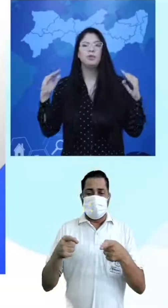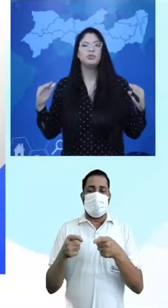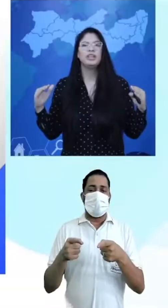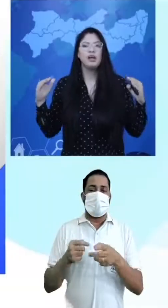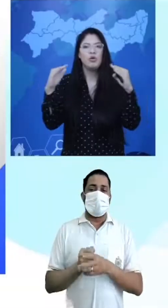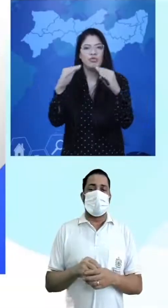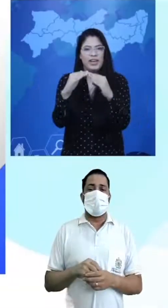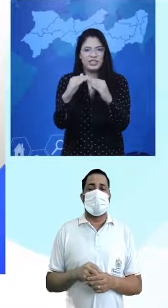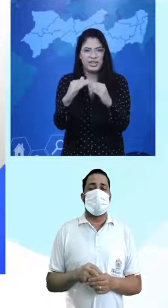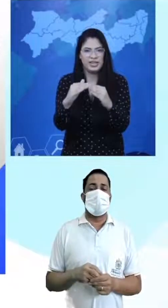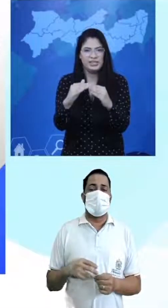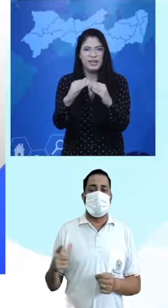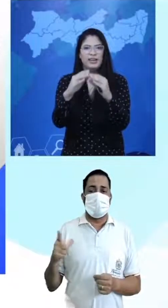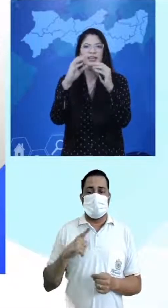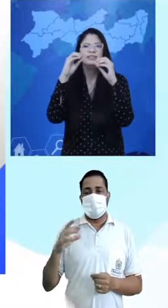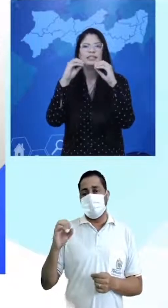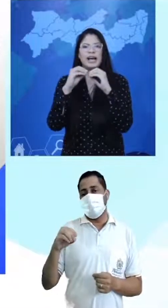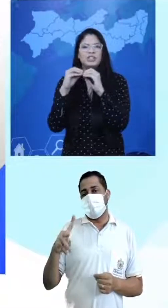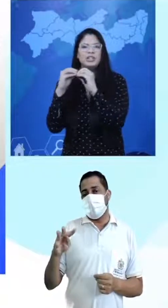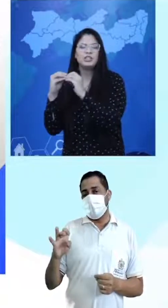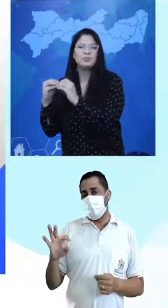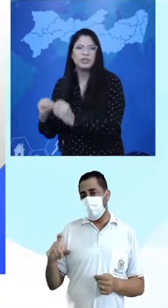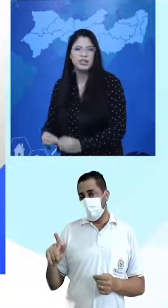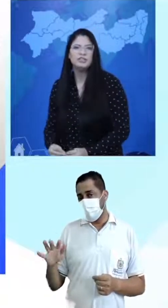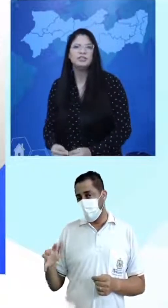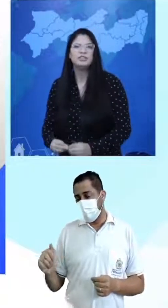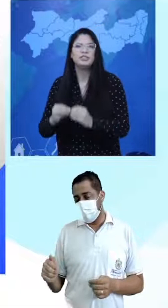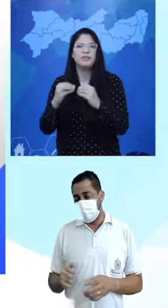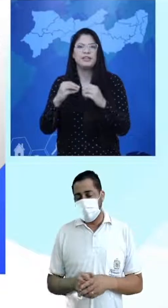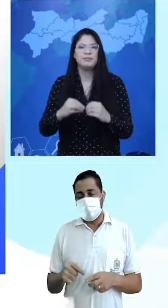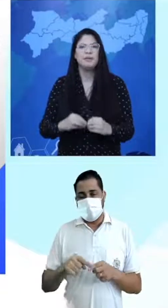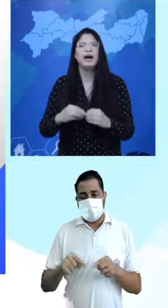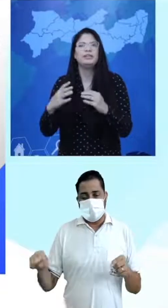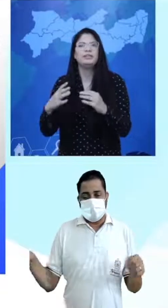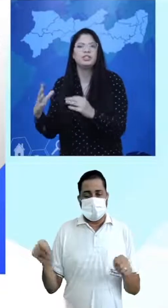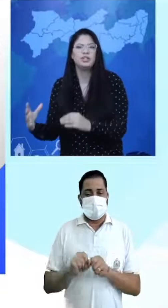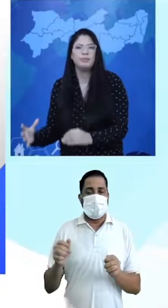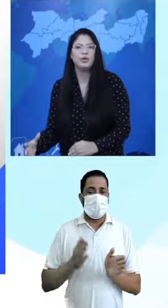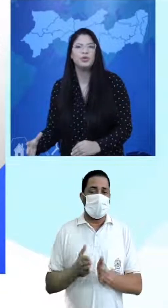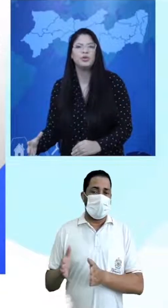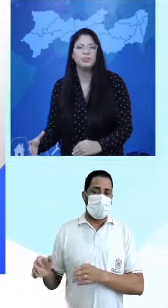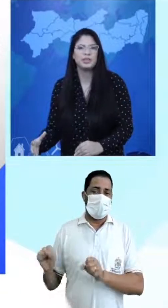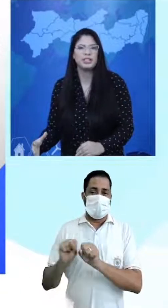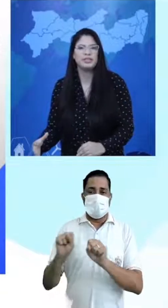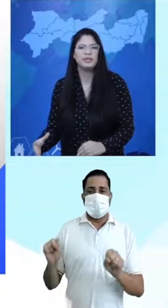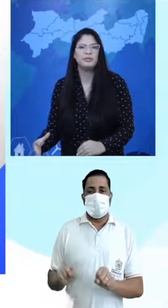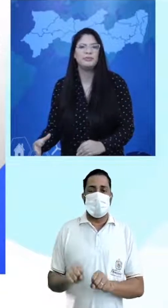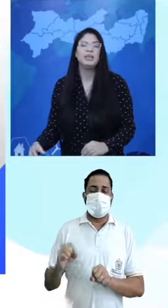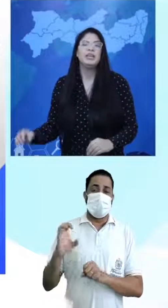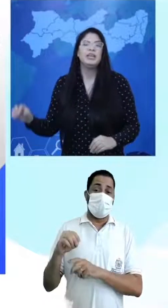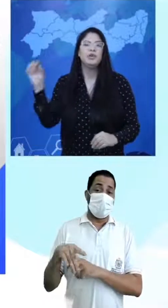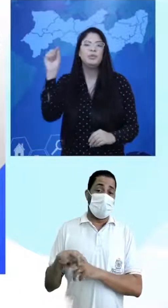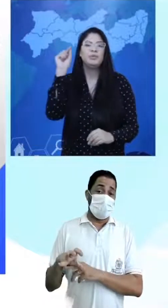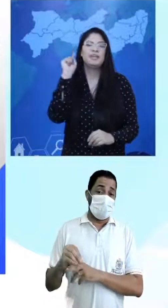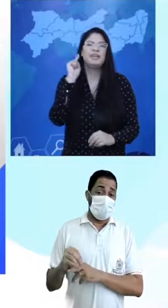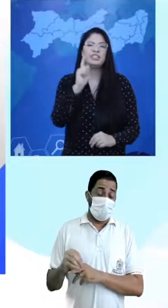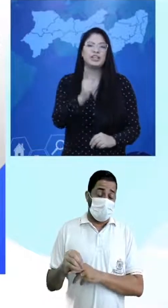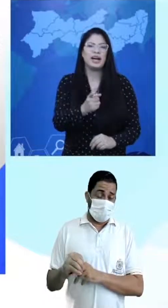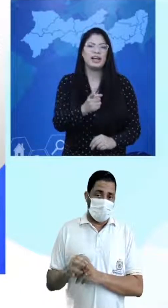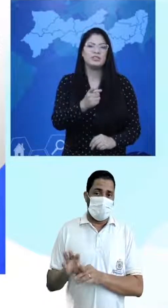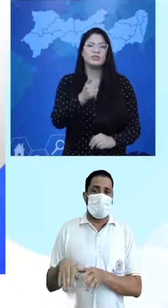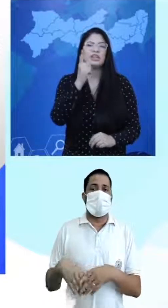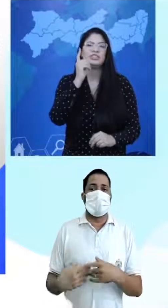um ponto de convergência das linhas projetantes que fazem parte do sistema cônico de projeção. E